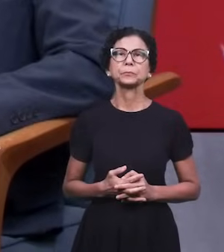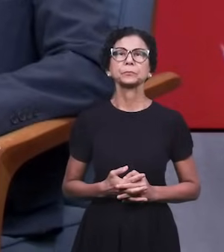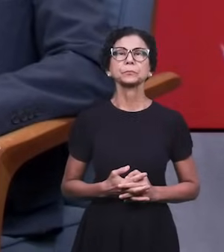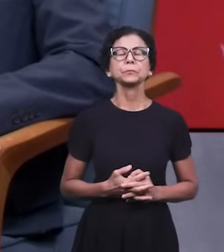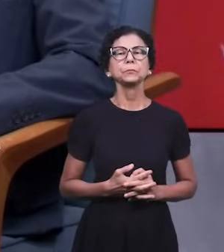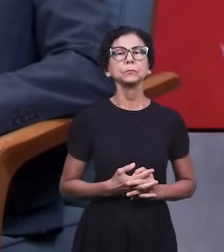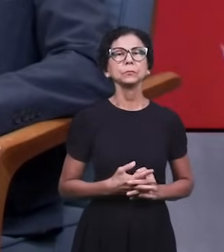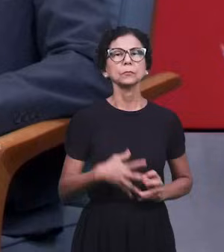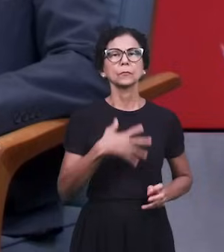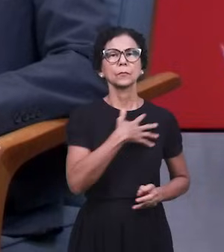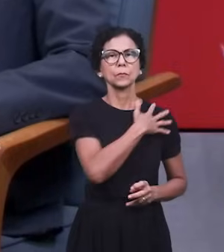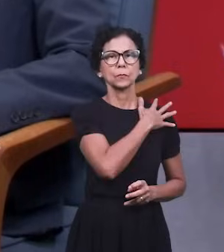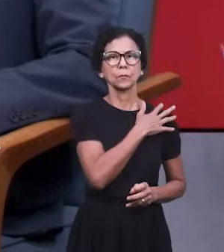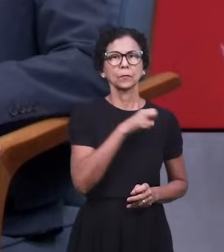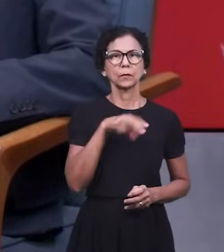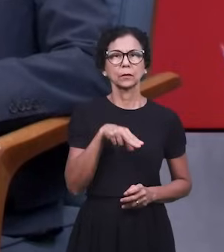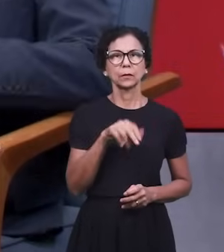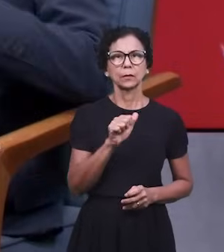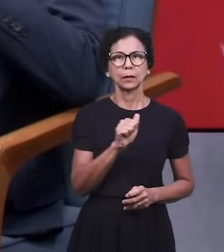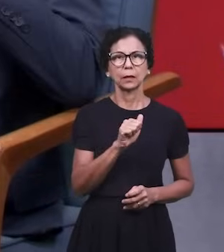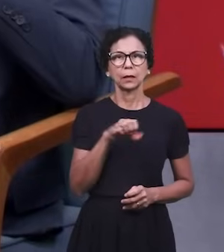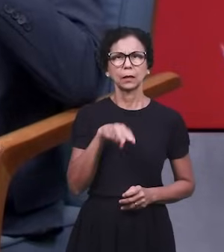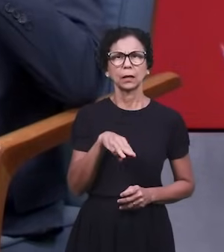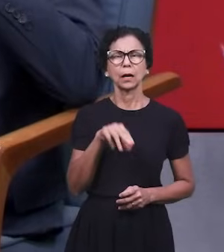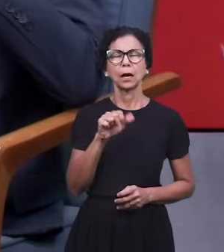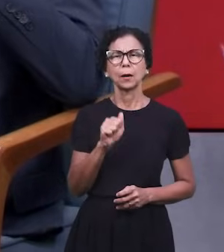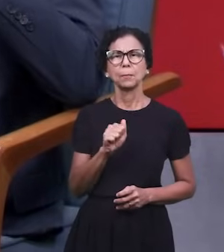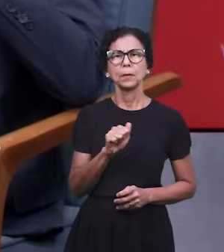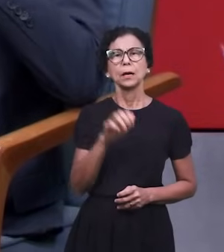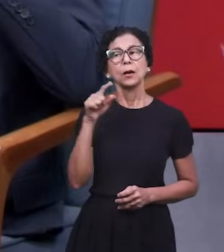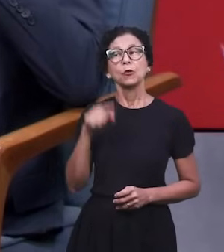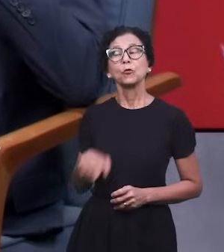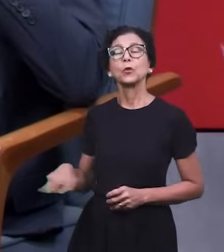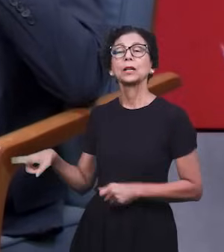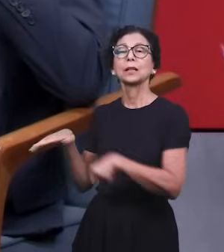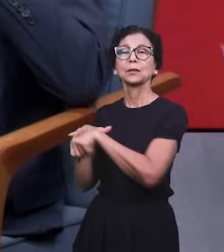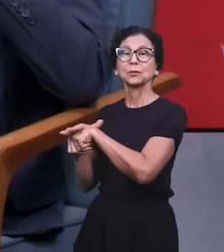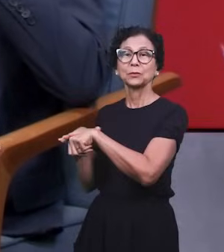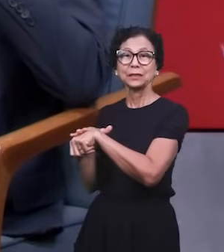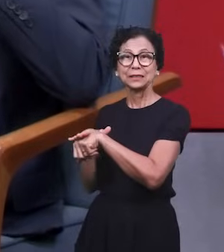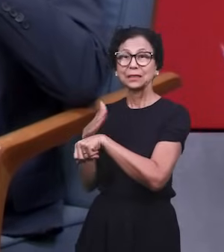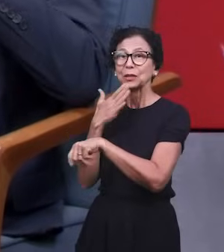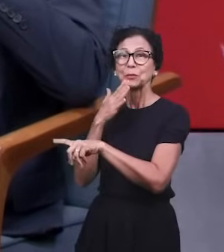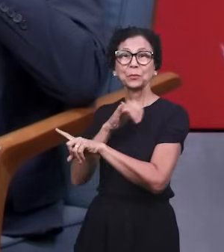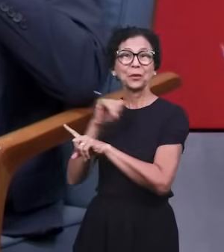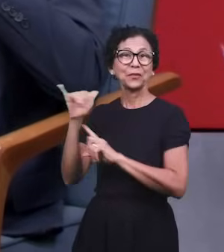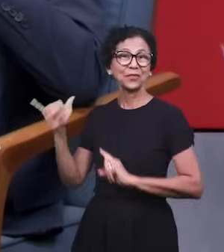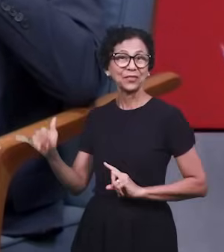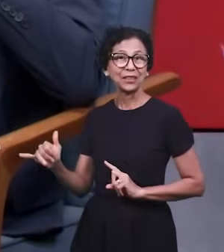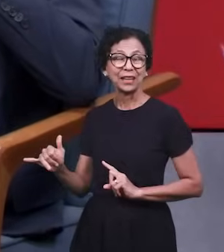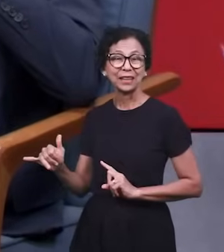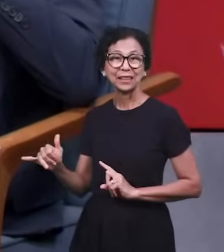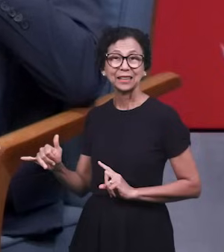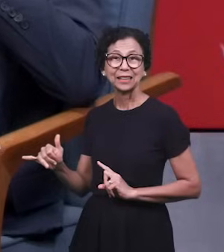Eliseu recebeu e ele ficou maravilhado com o que tinha acontecido.